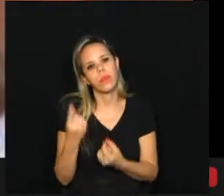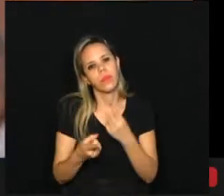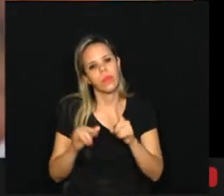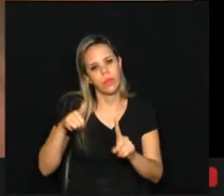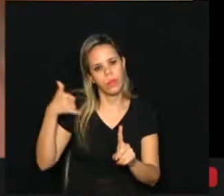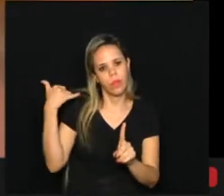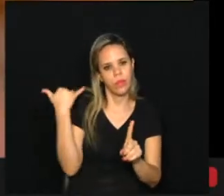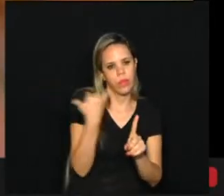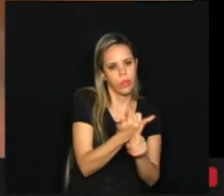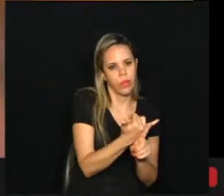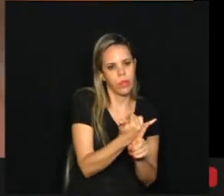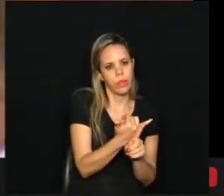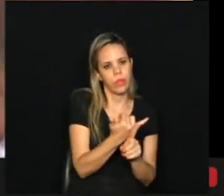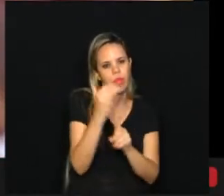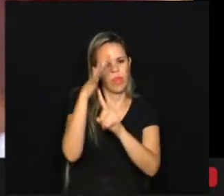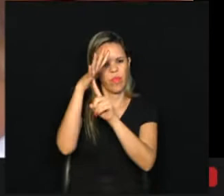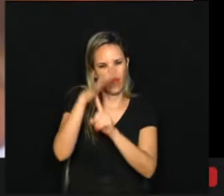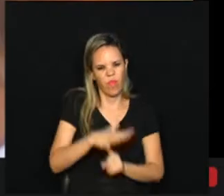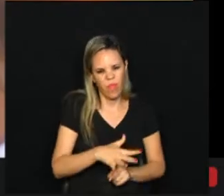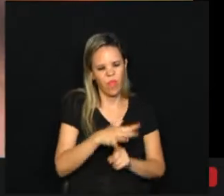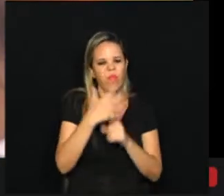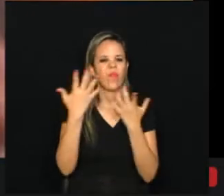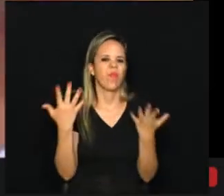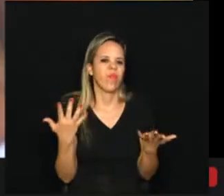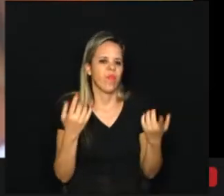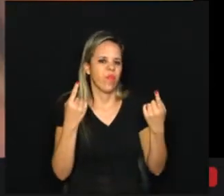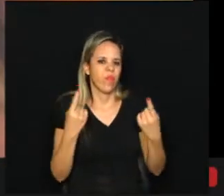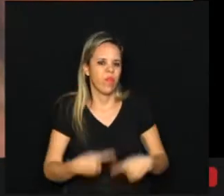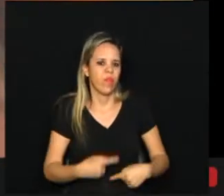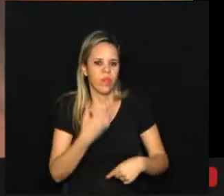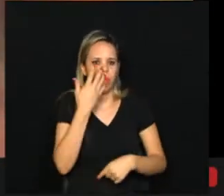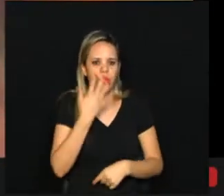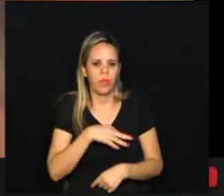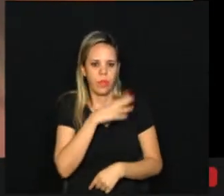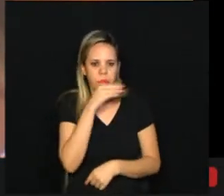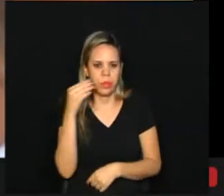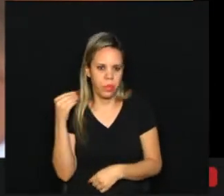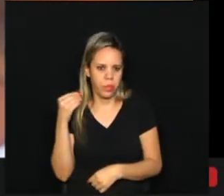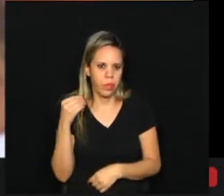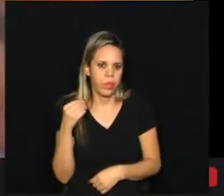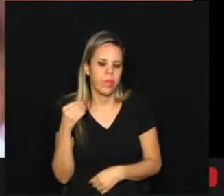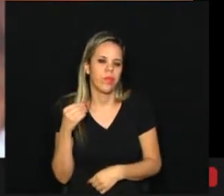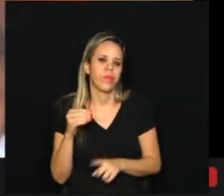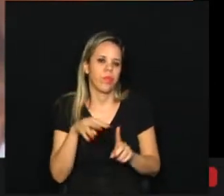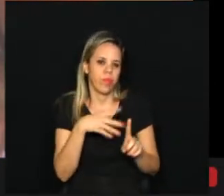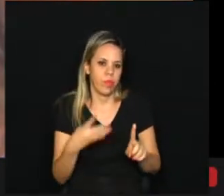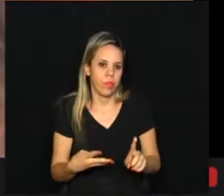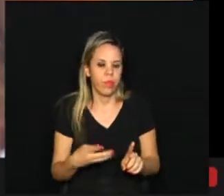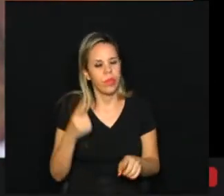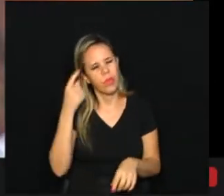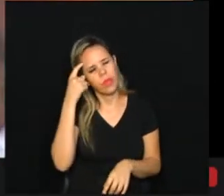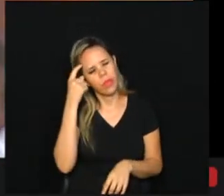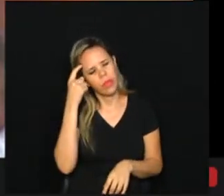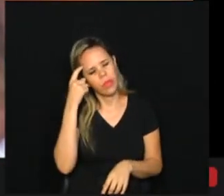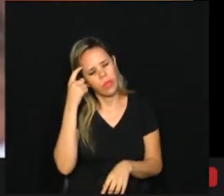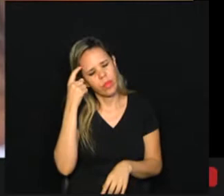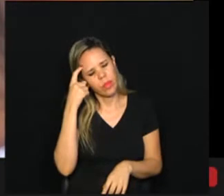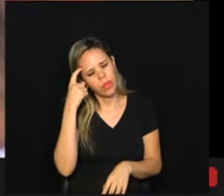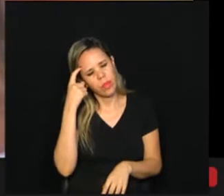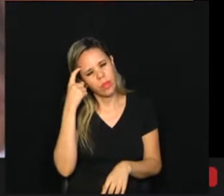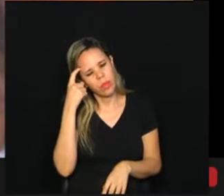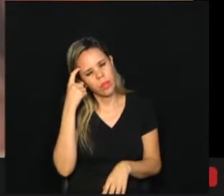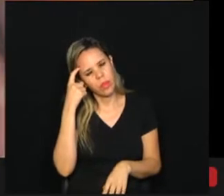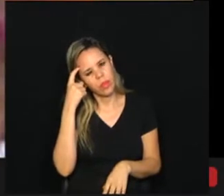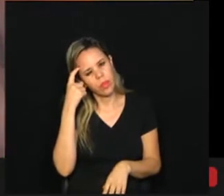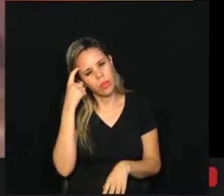bullying, de homofobia mesmo, né, contra crianças e adolescentes. Isso, se a gente pensar...